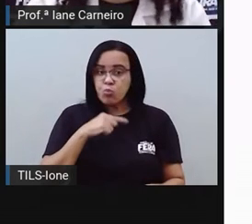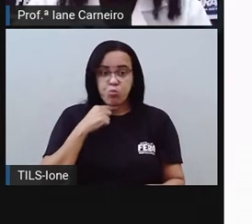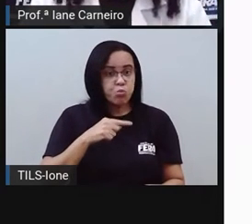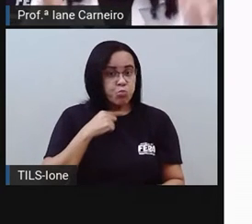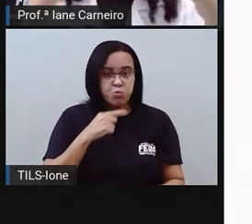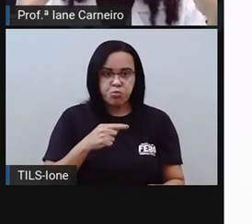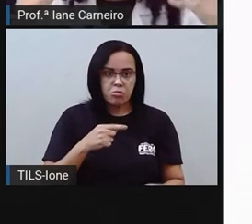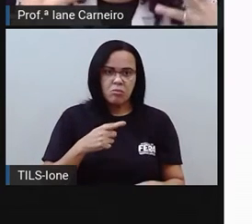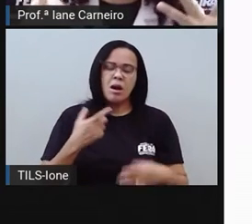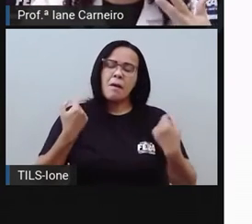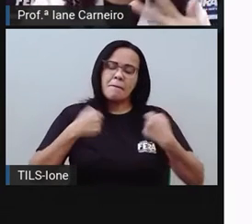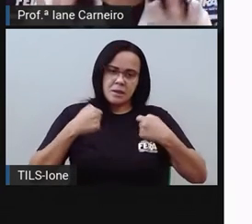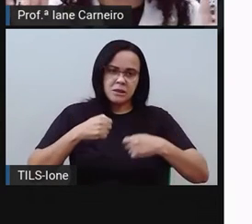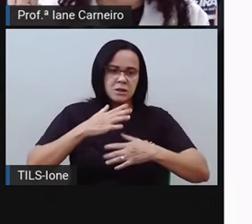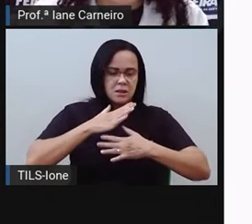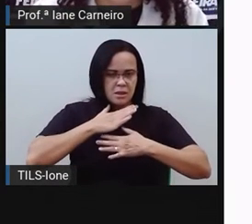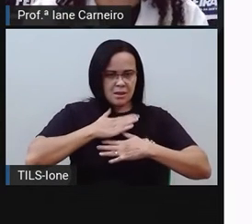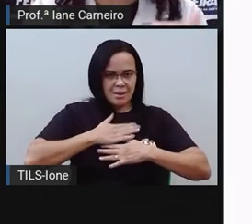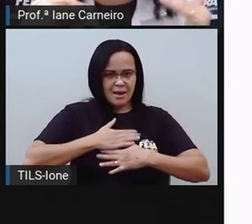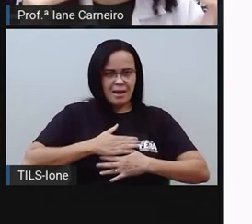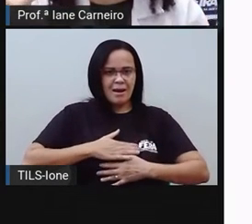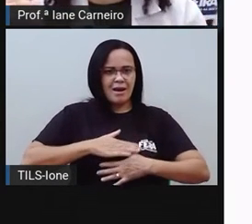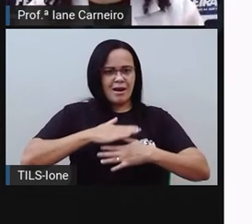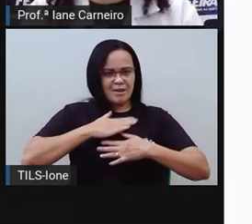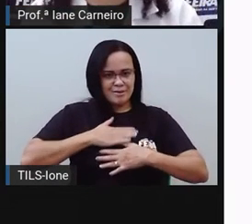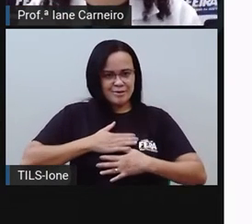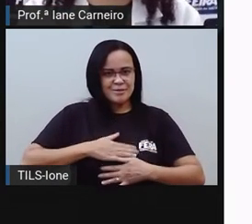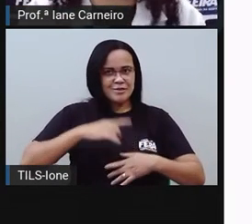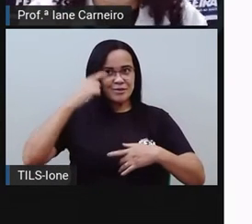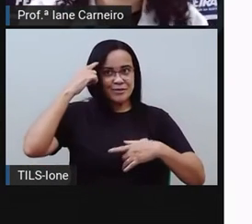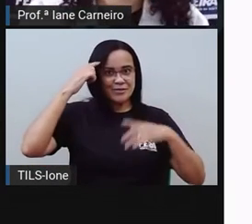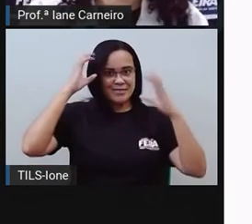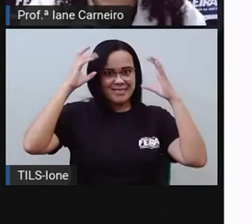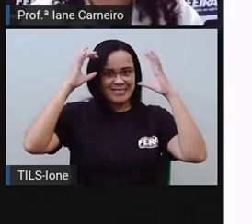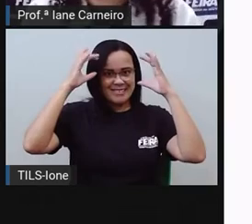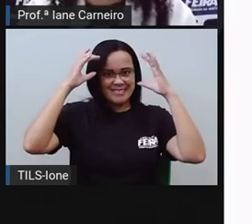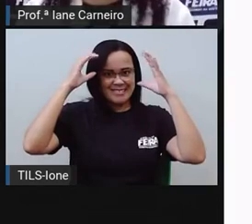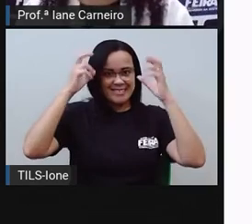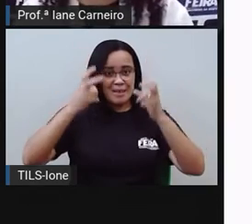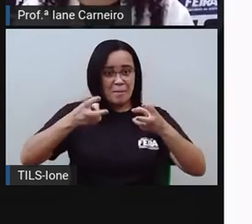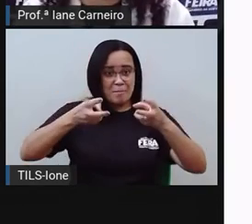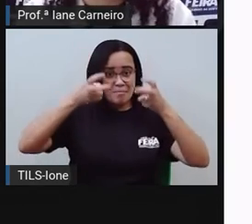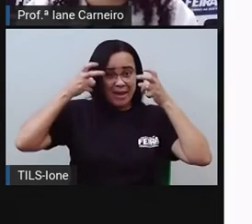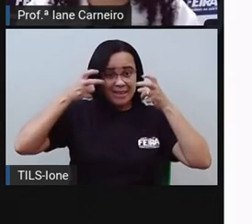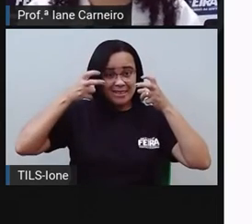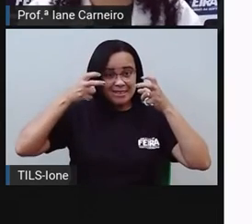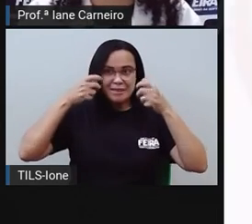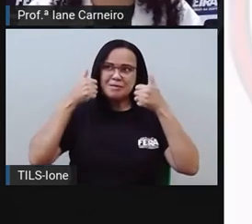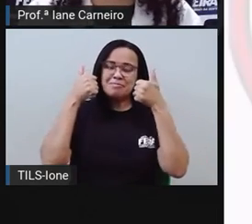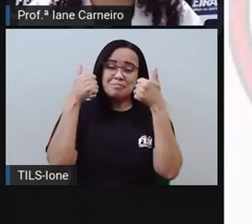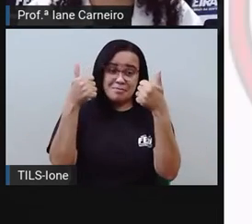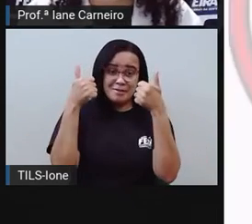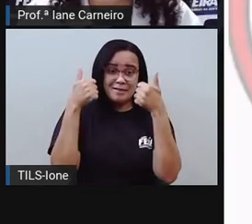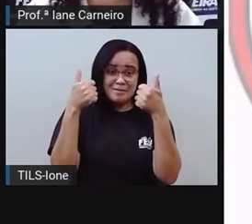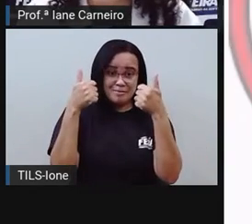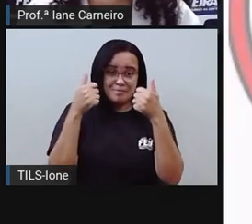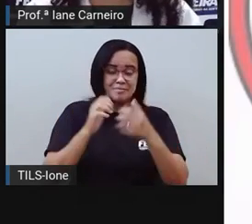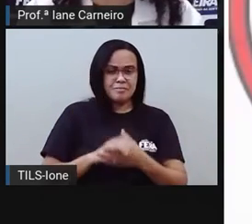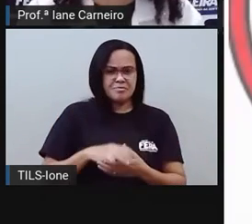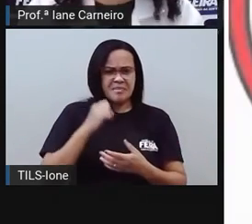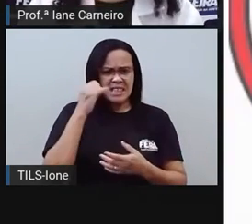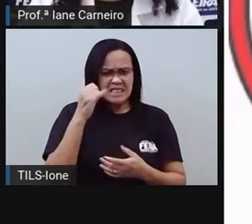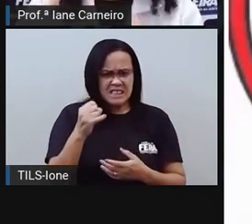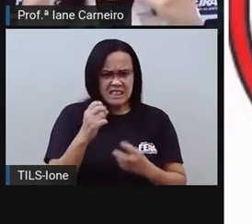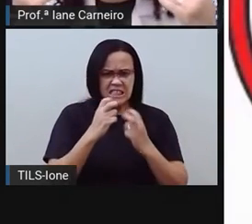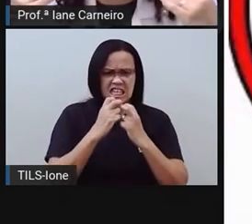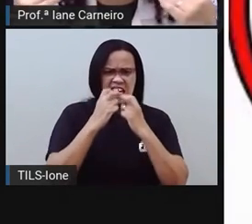receba ar direitinho e ele funcione tranquilamente, tá certo? Percebam quando as pessoas estão gritando é quando estão nervosas, né?